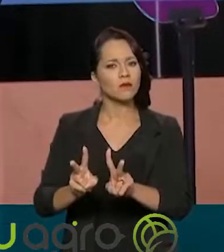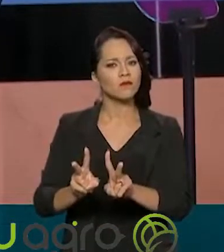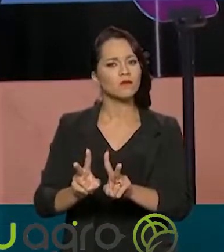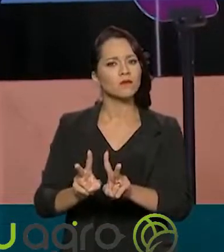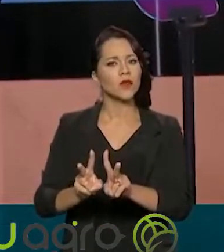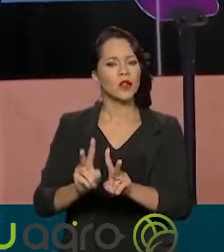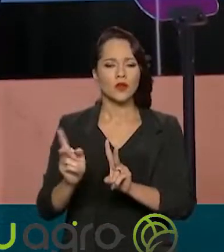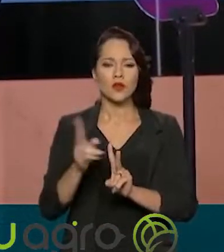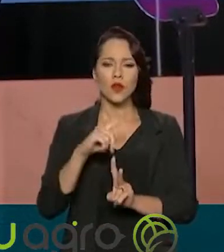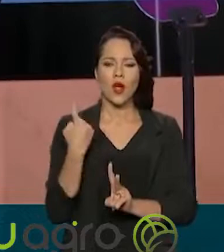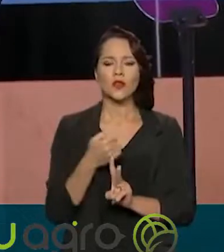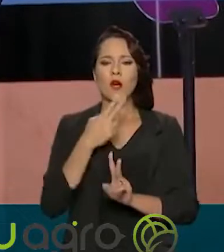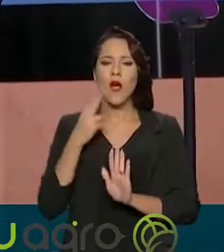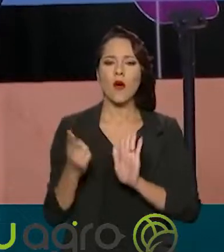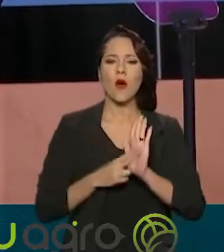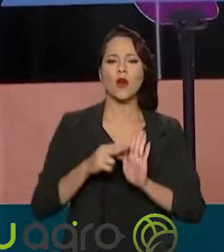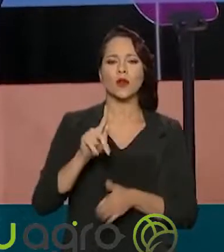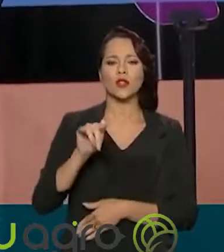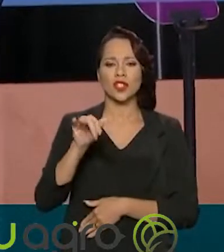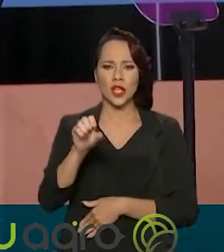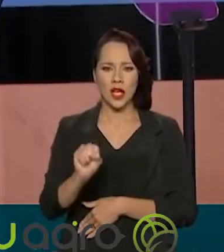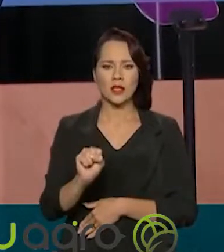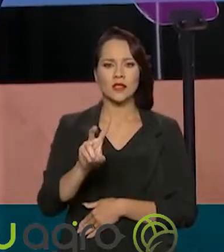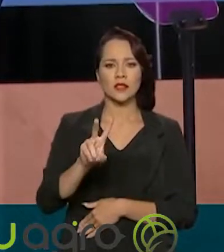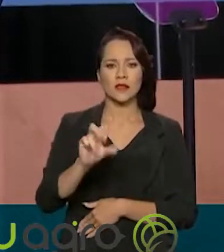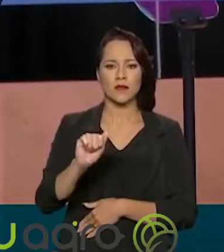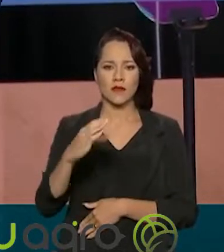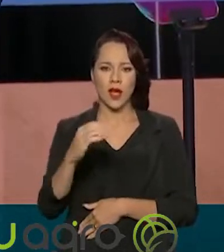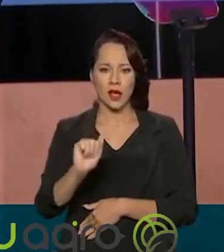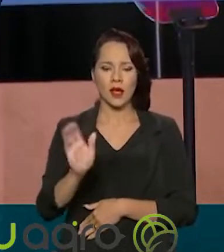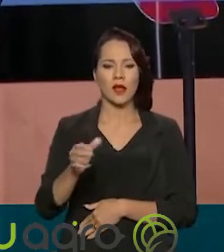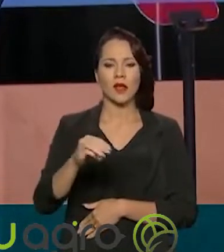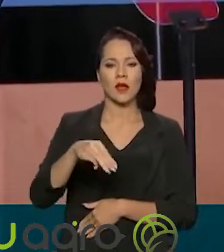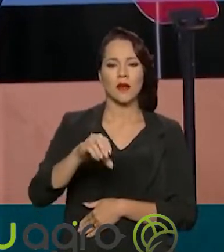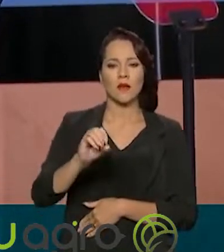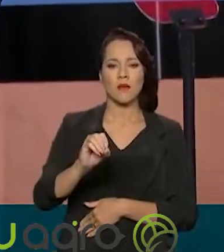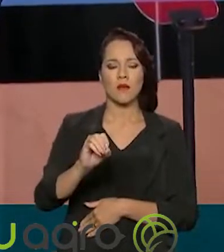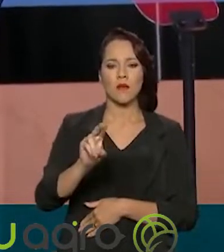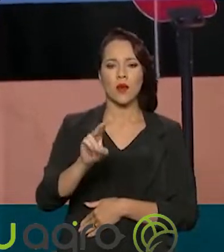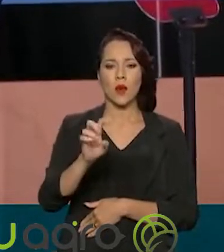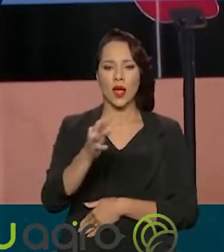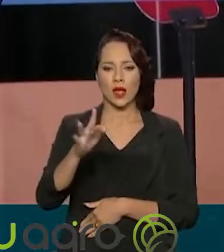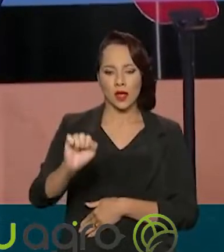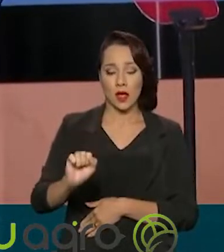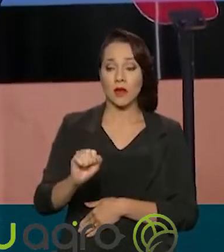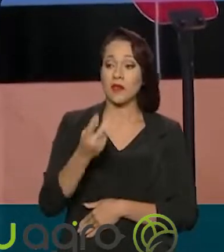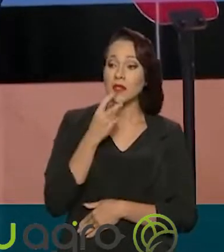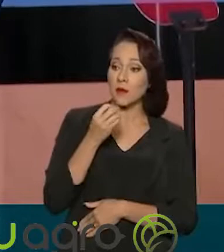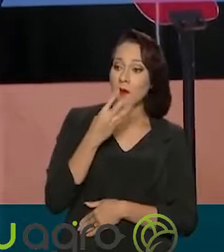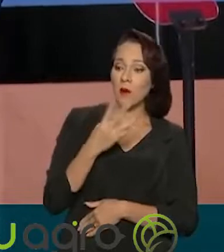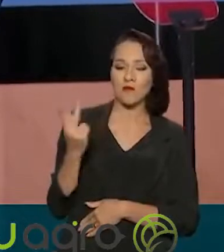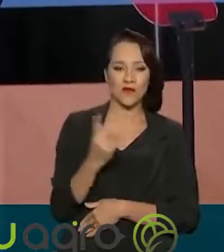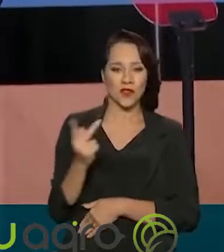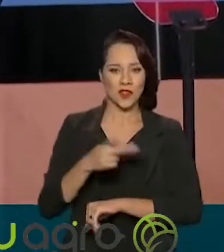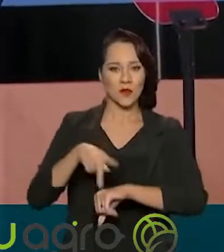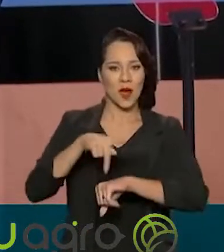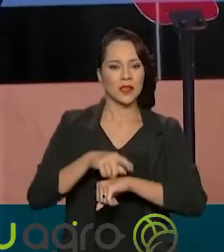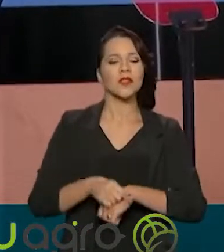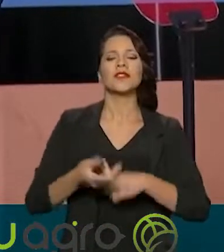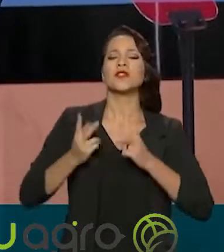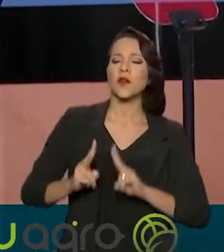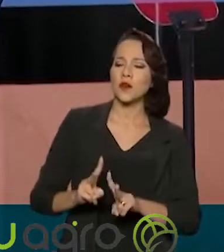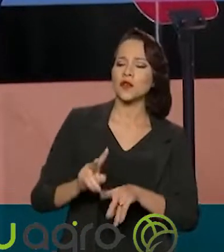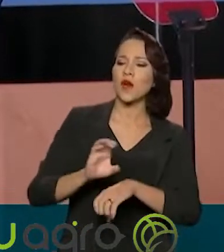o nosso acordo de gás de vaca morta. Pode ter certeza, será bom para os nossos dois países e nós não deixaremos de